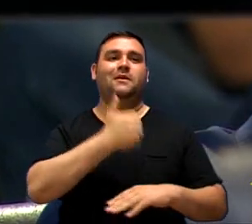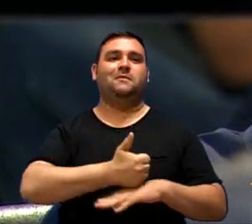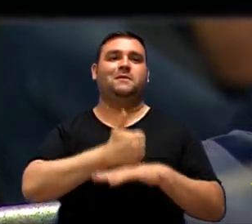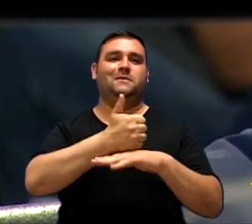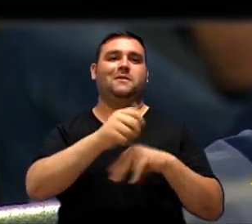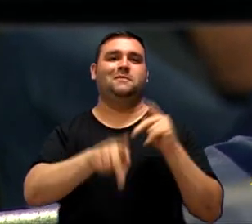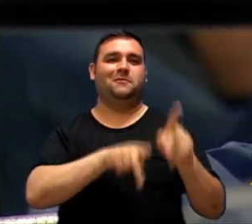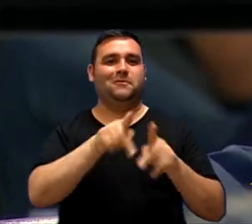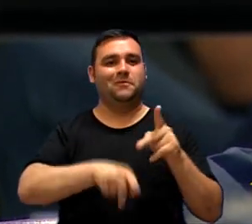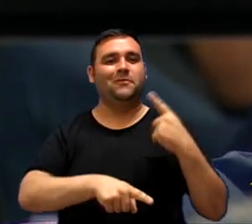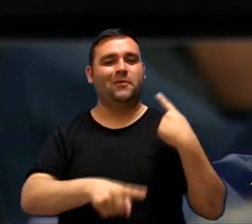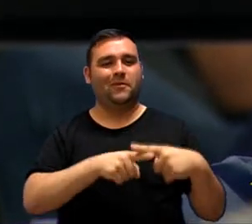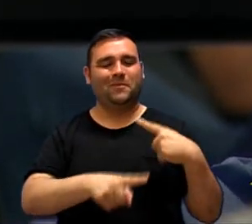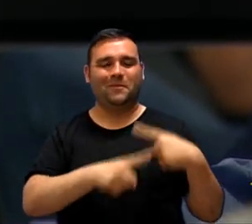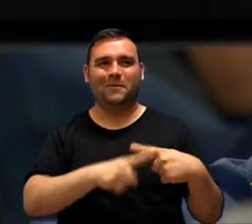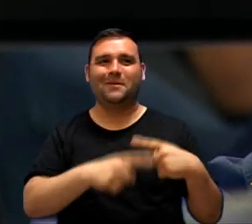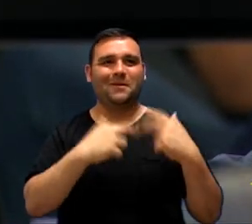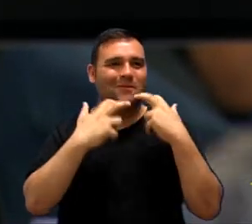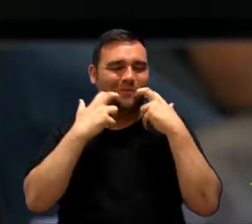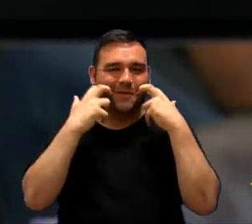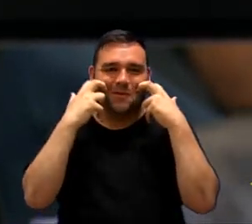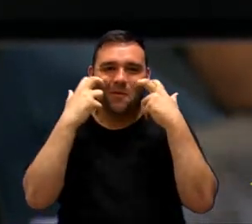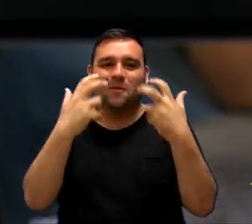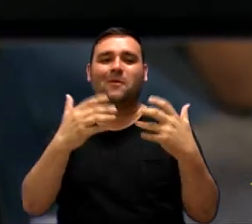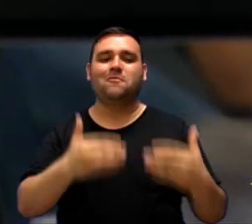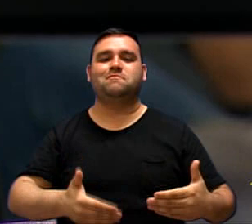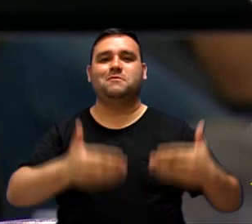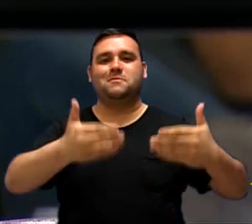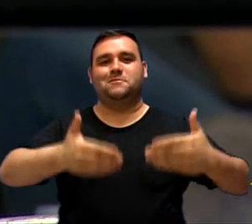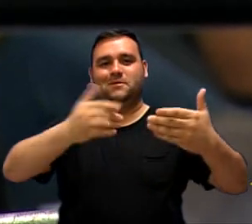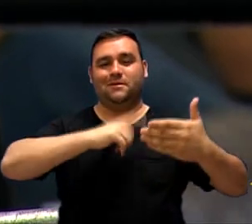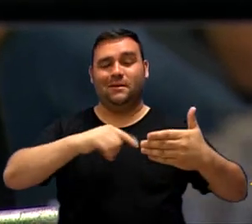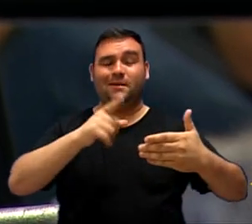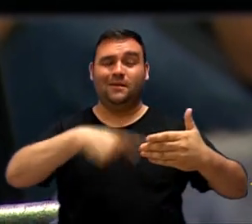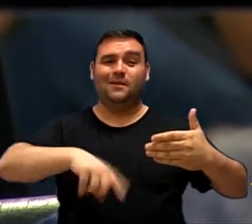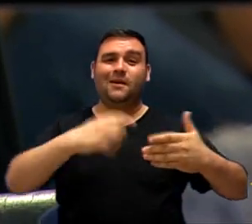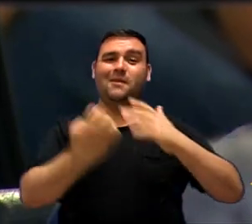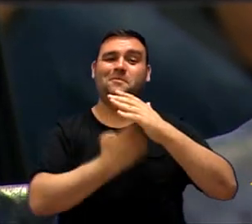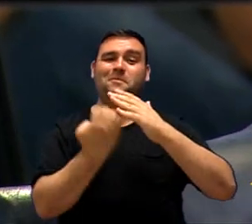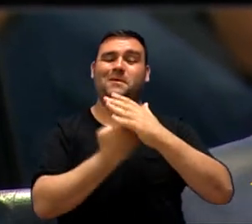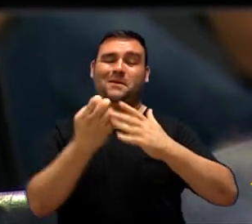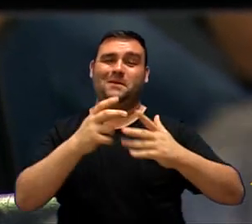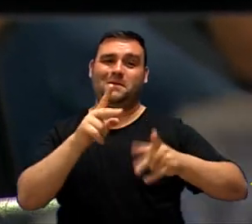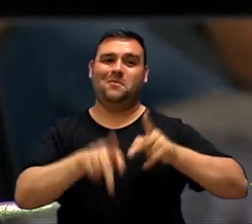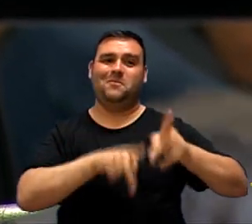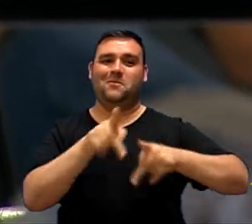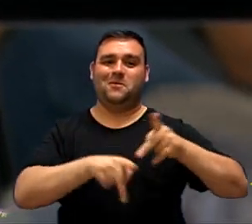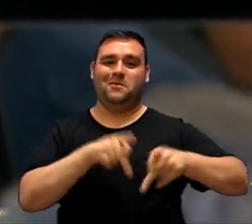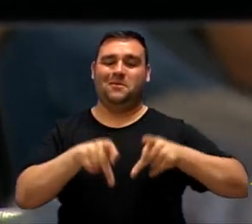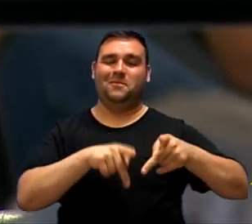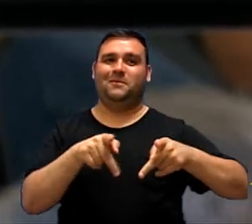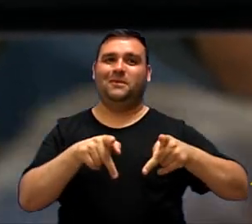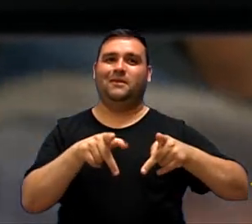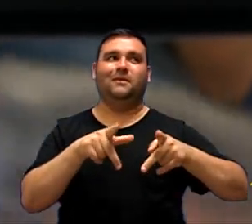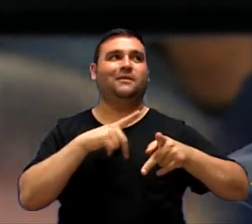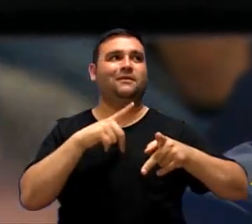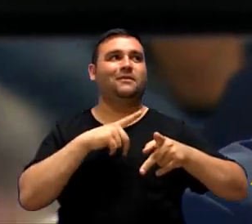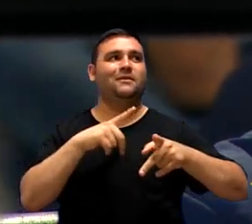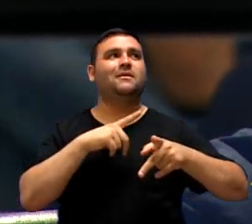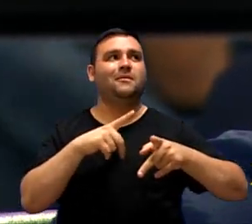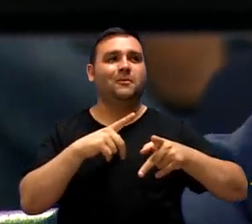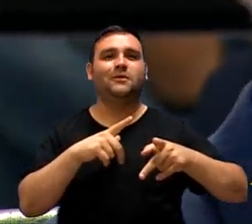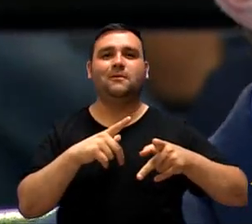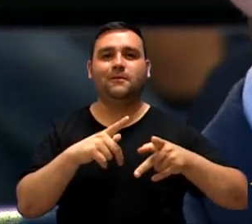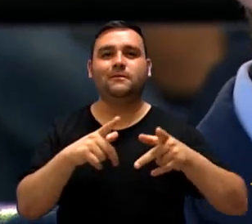uma vergonha para a cidade de Sorocaba nós mantermos uma empresa pública que gera tanto prejuízo, enquanto